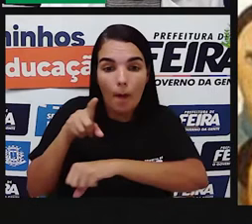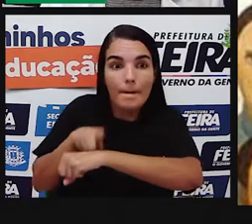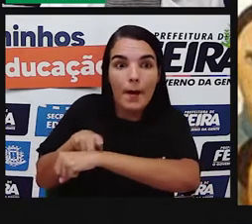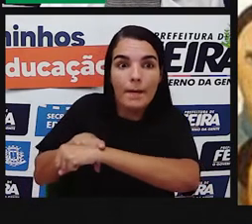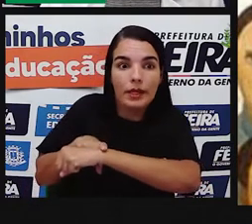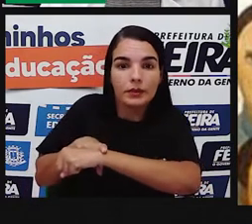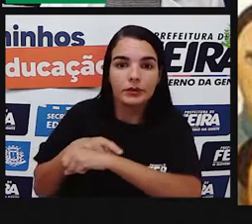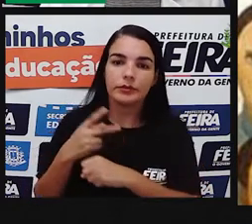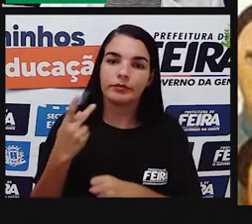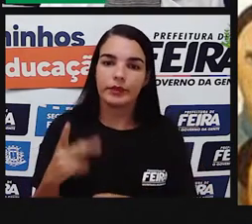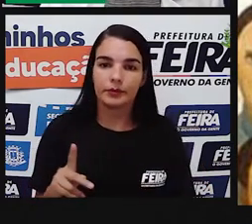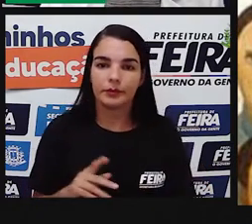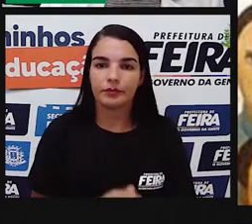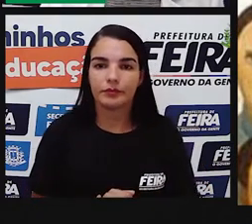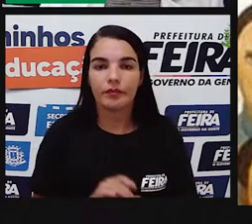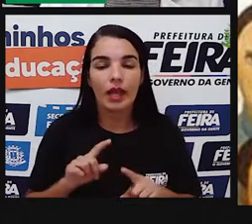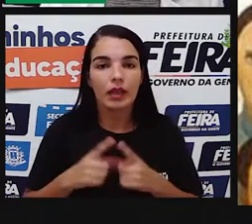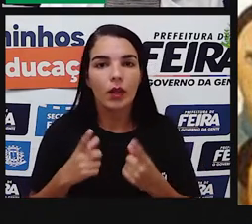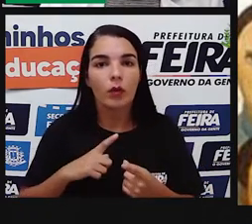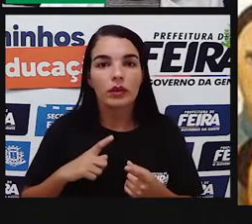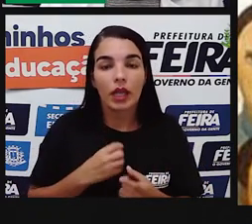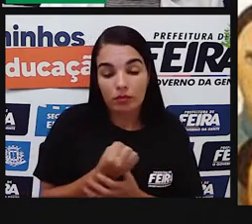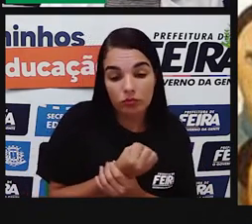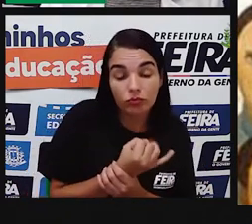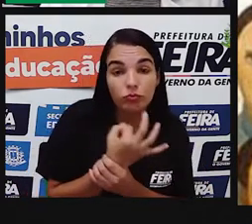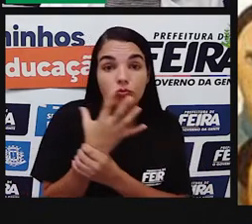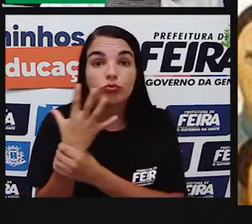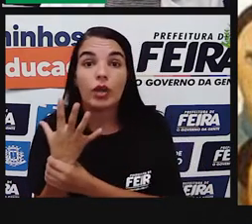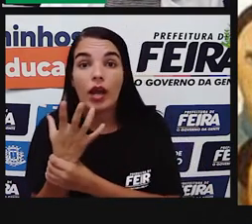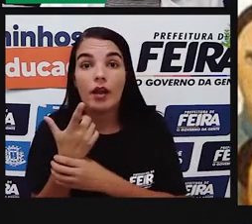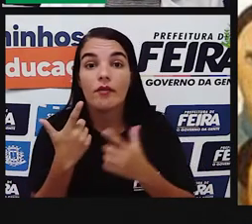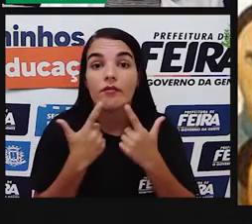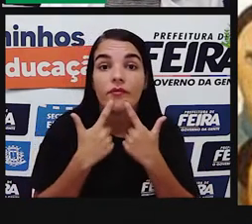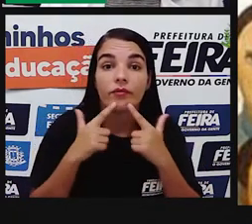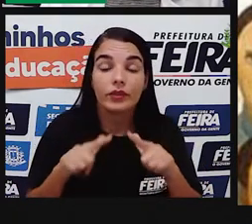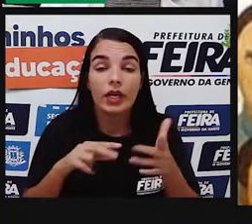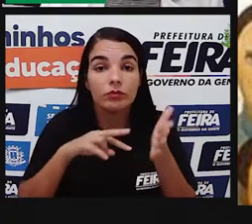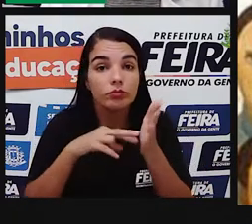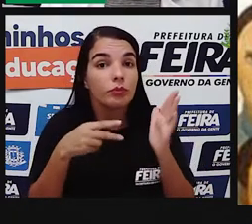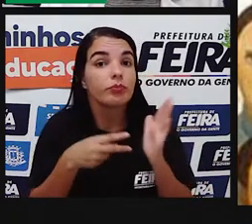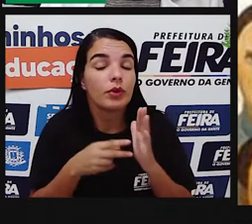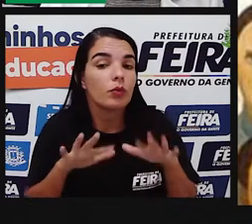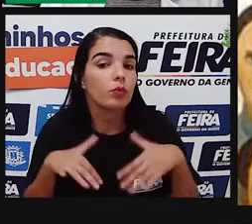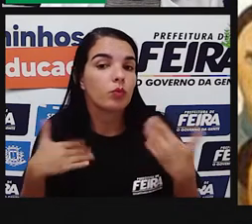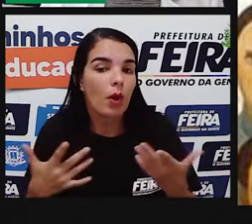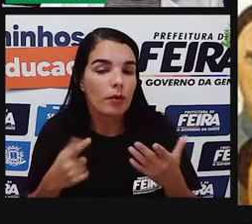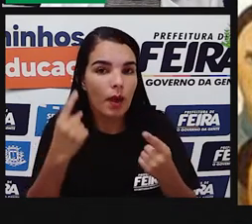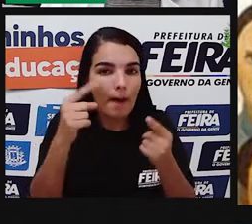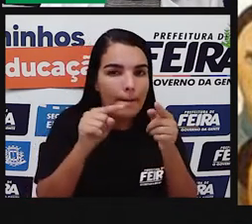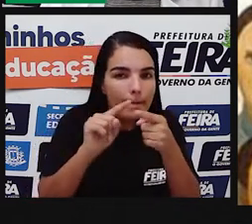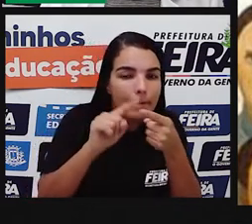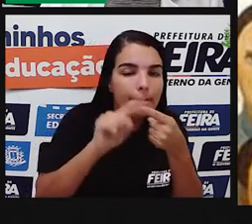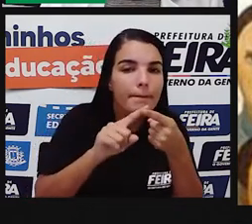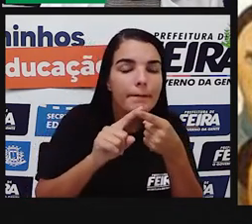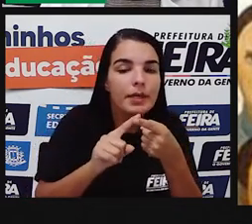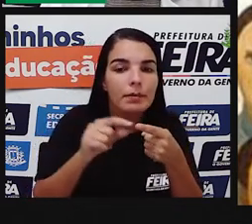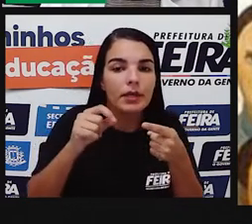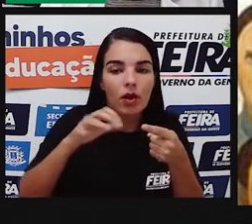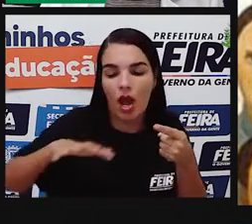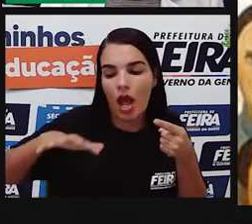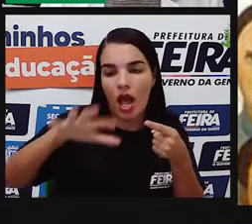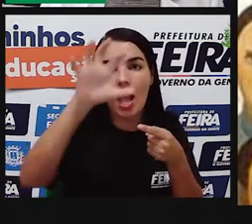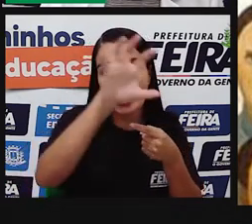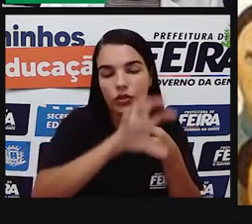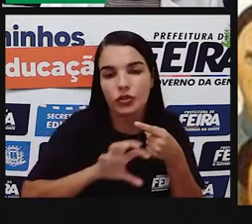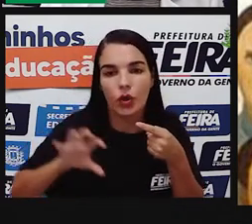Então, quais são os tipos de variação linguística? Primeiro, regional, em seguida,